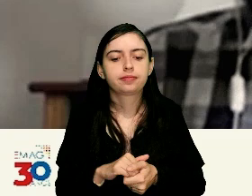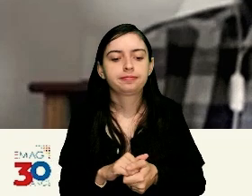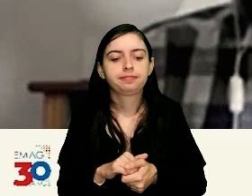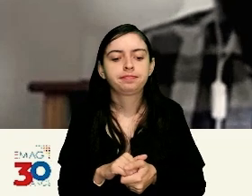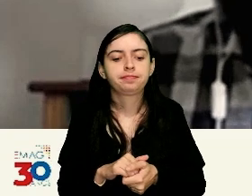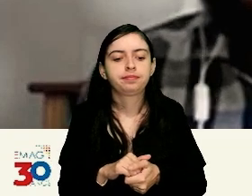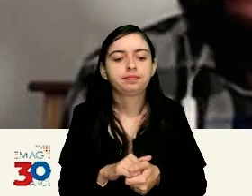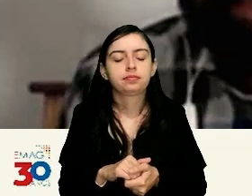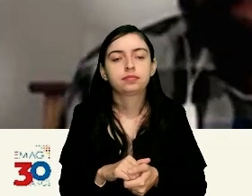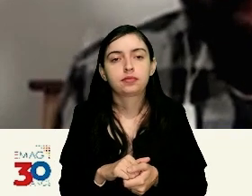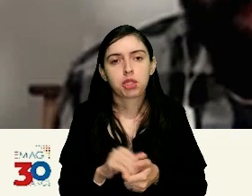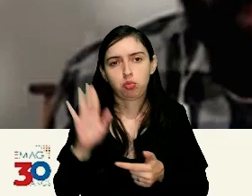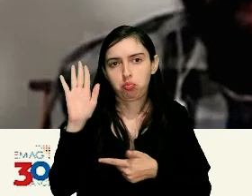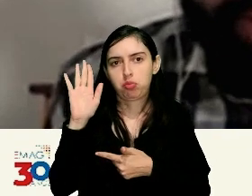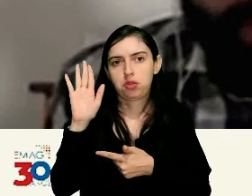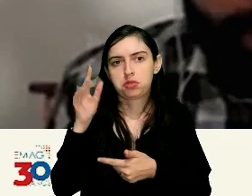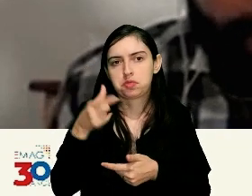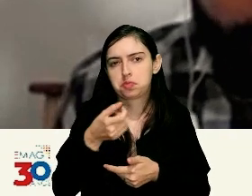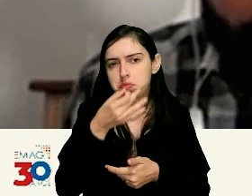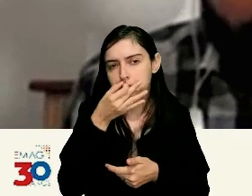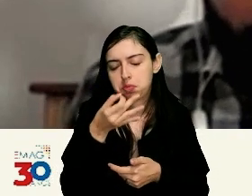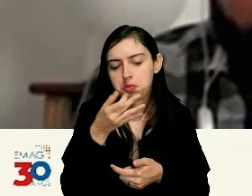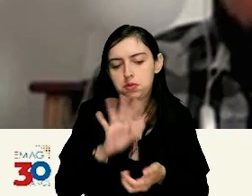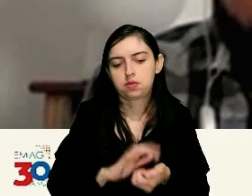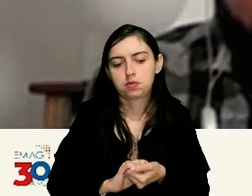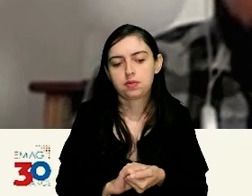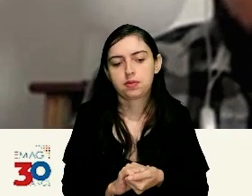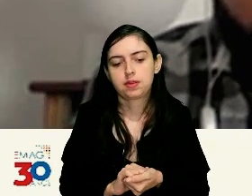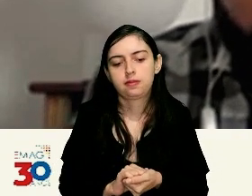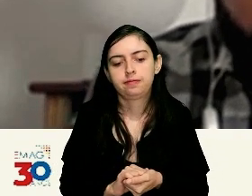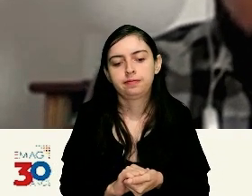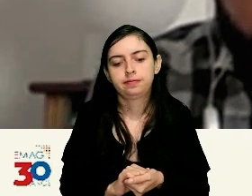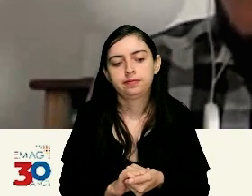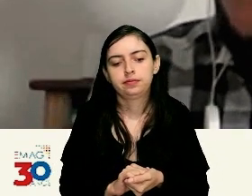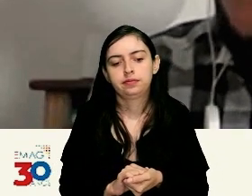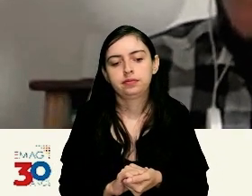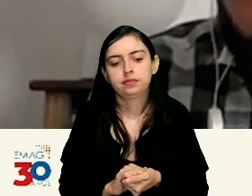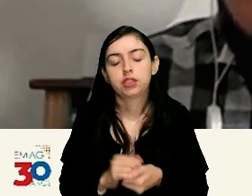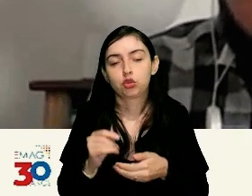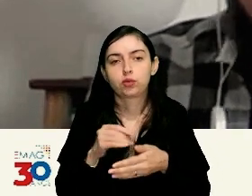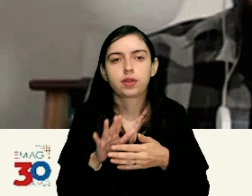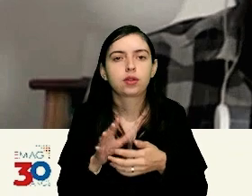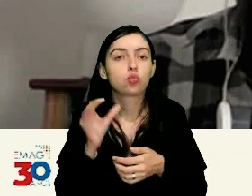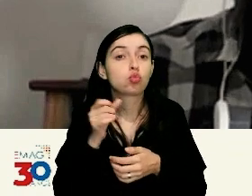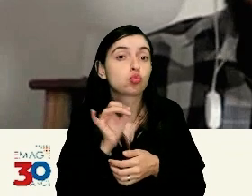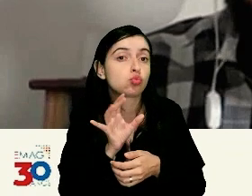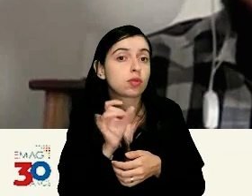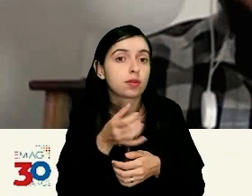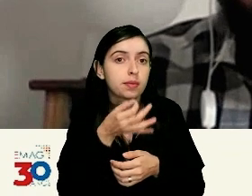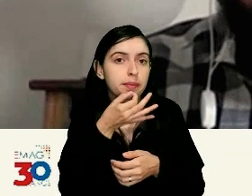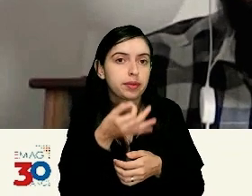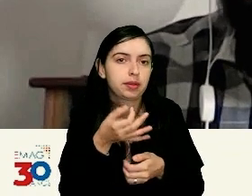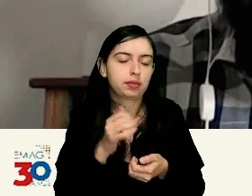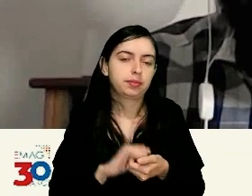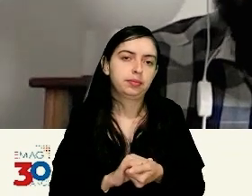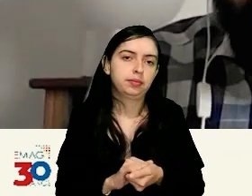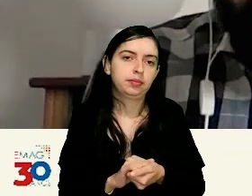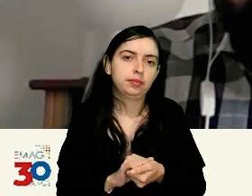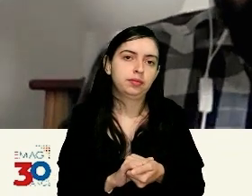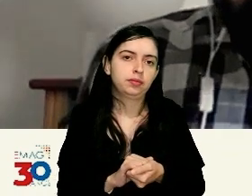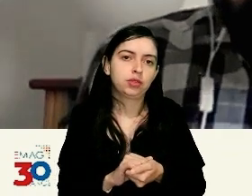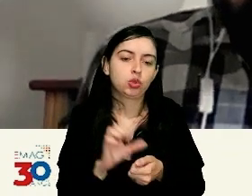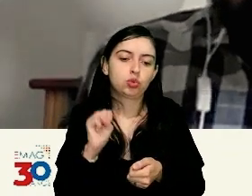Posso fazer uma observação só? Eu vou responder Claro, rapidinho, Leandro. passo para eles, mas eu quero fazer uma observação na fala do Sérgio que me emocionou